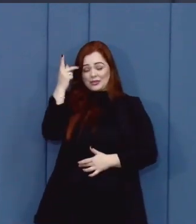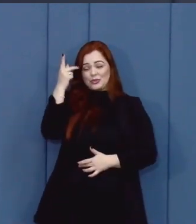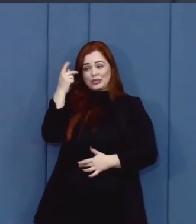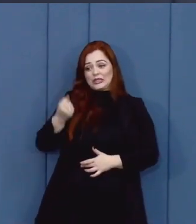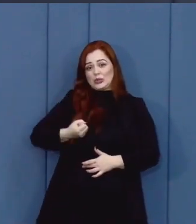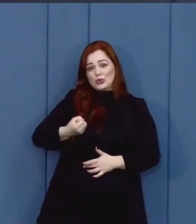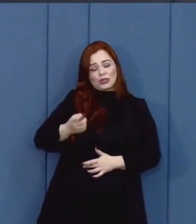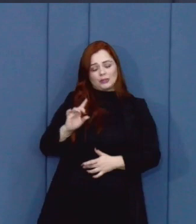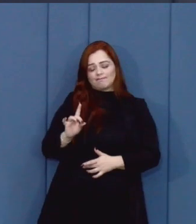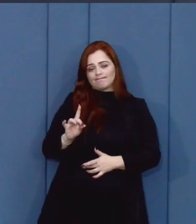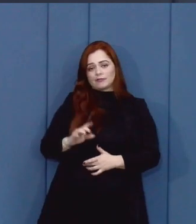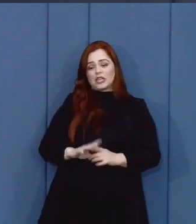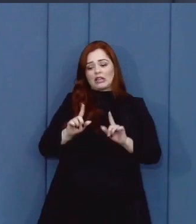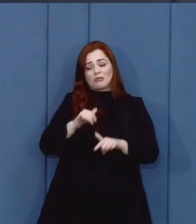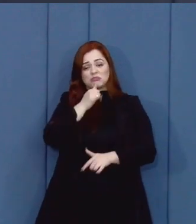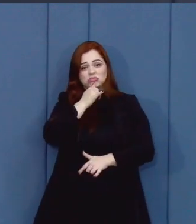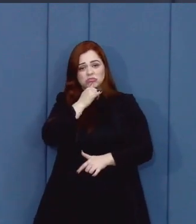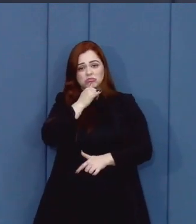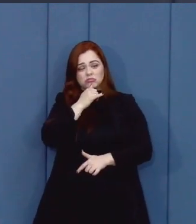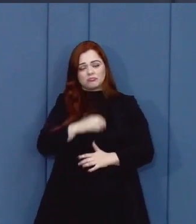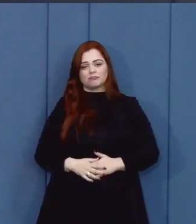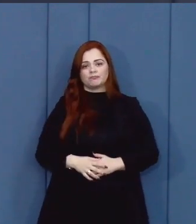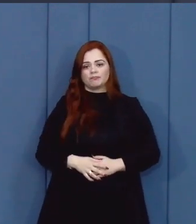não números. E muito triste, né?